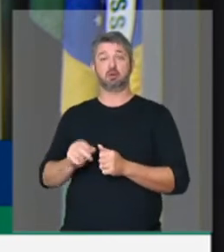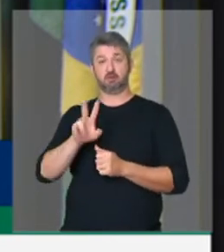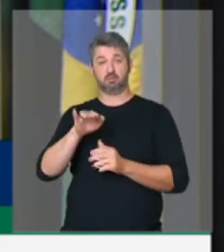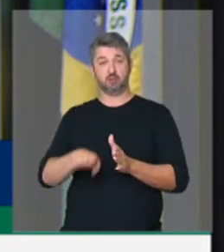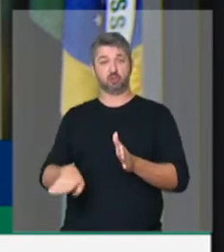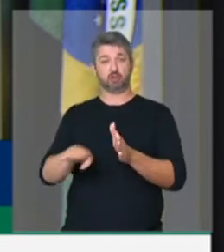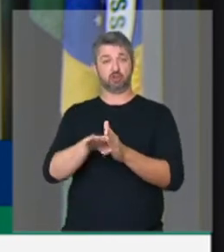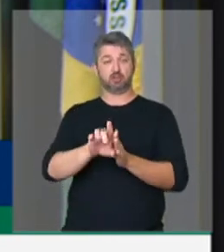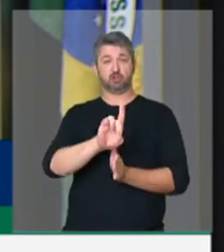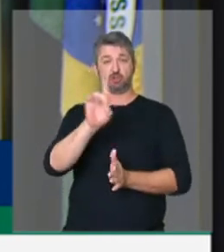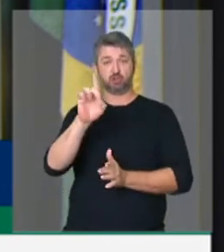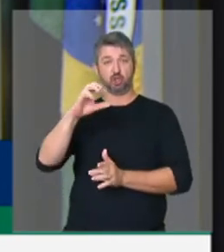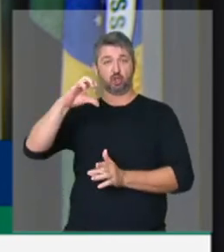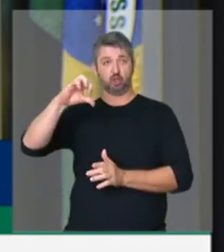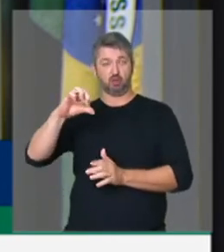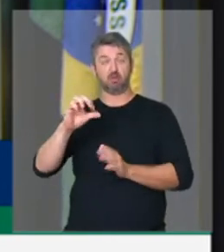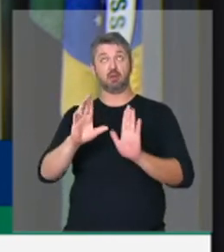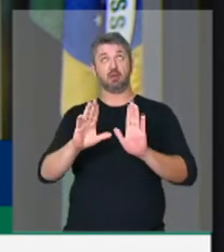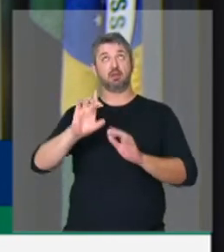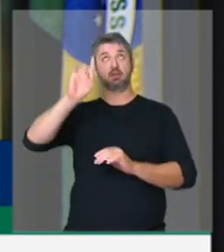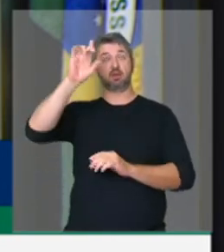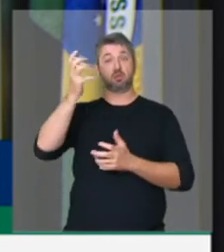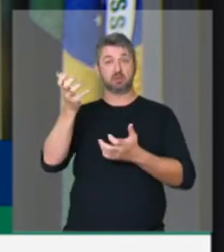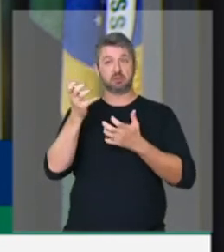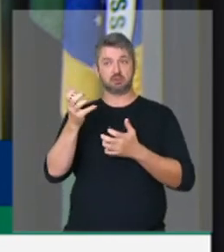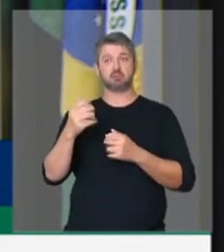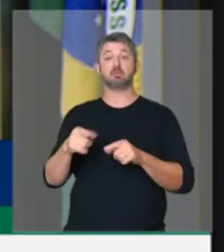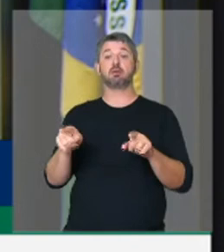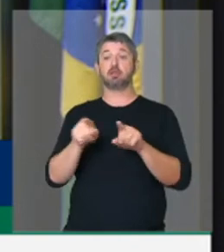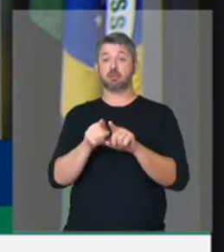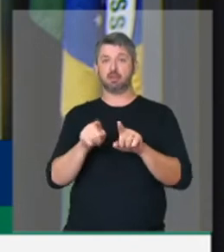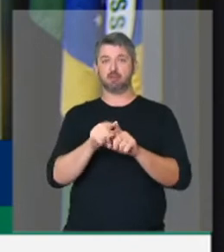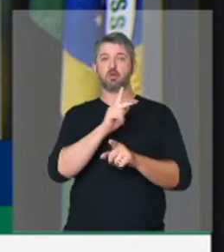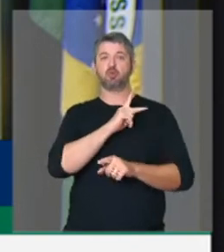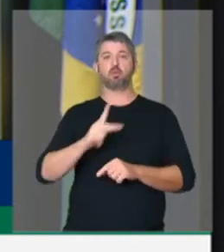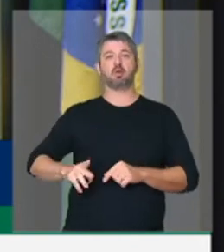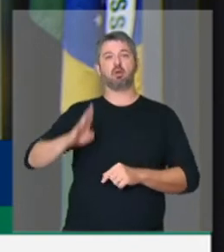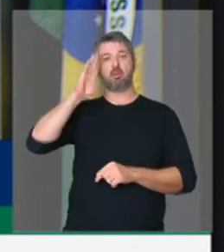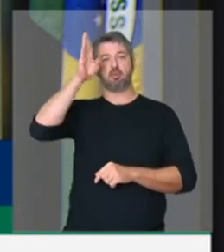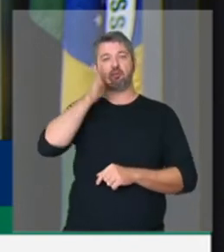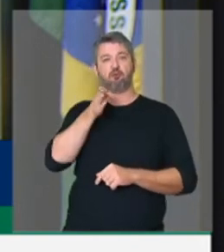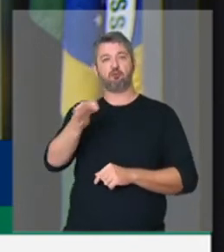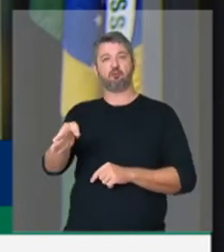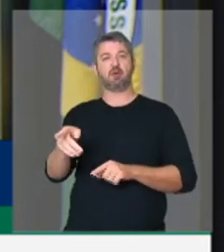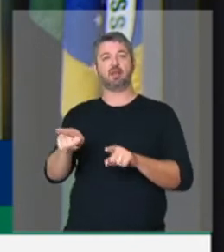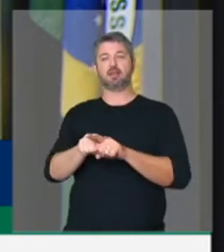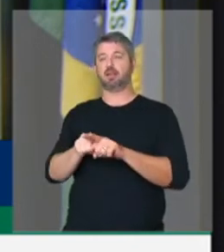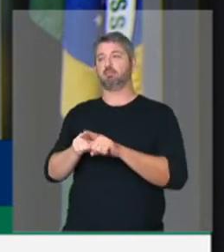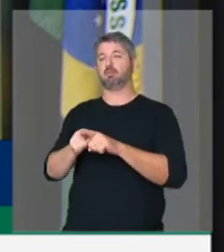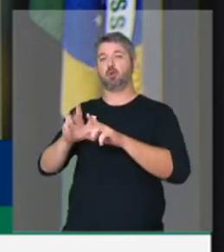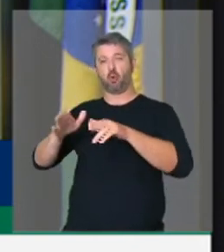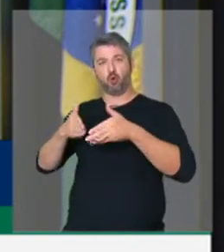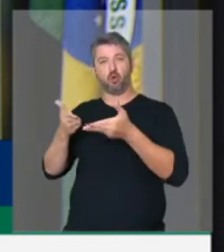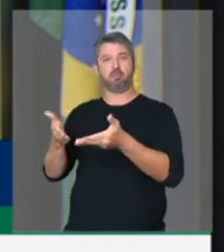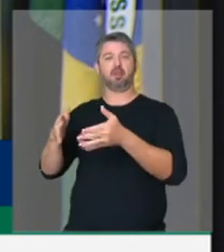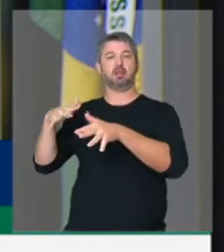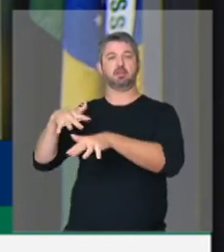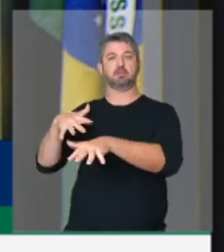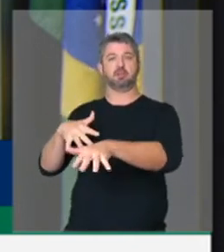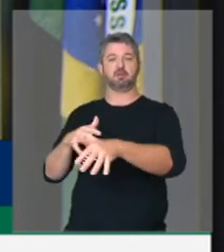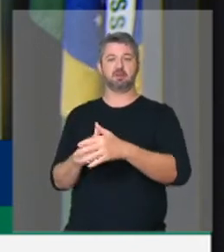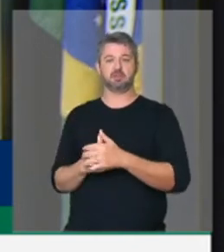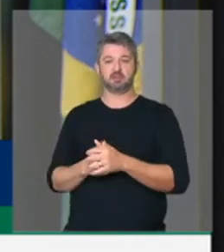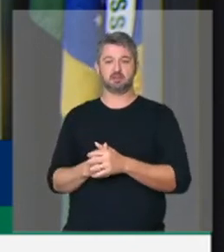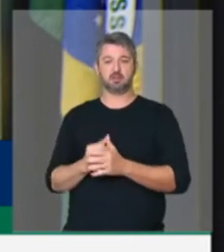dia 9 e, se Deus quiser, com a presença ainda do nosso presidente Jair Bolsonaro, prestigiando essa manifestação,